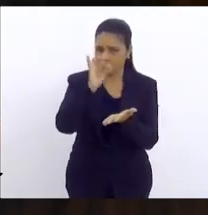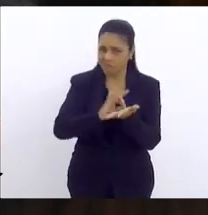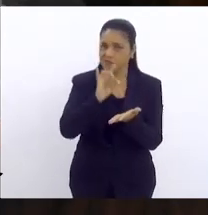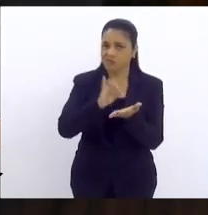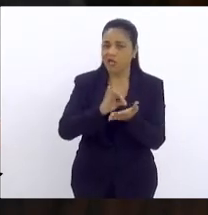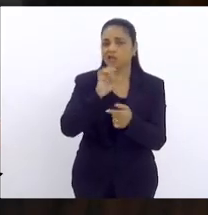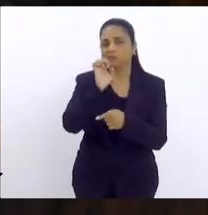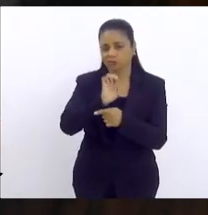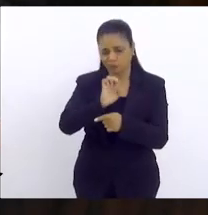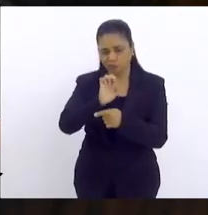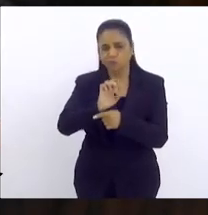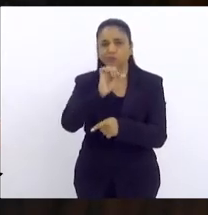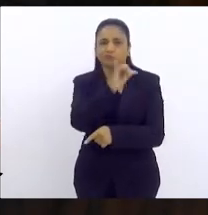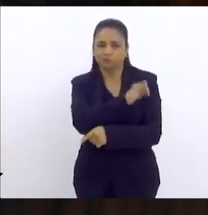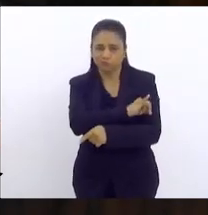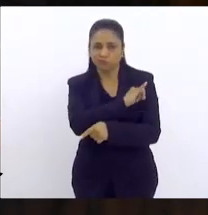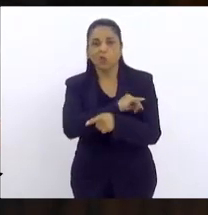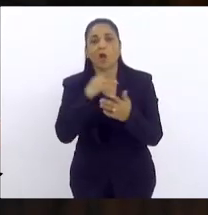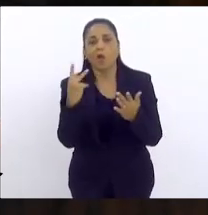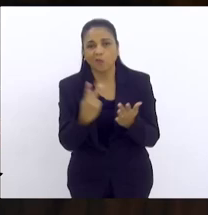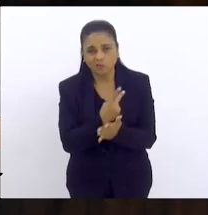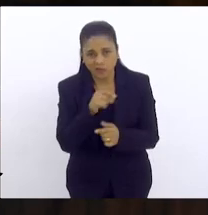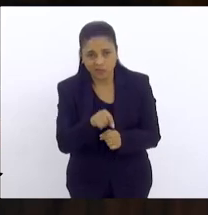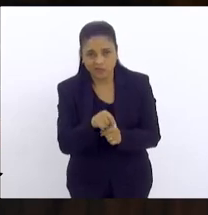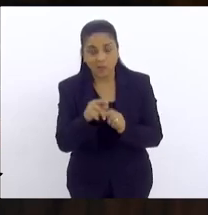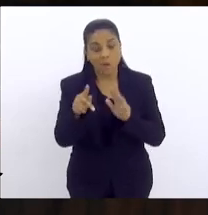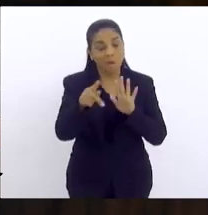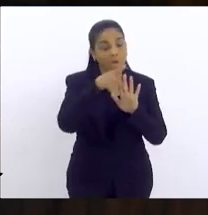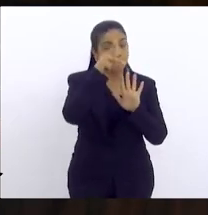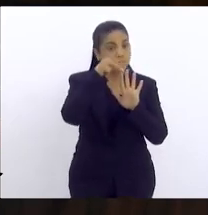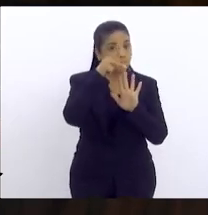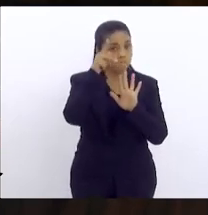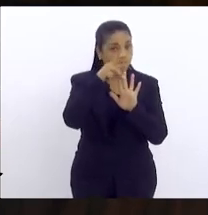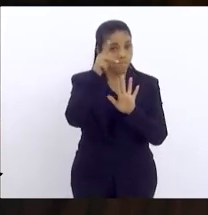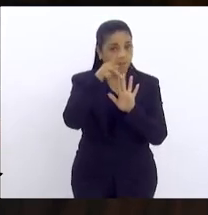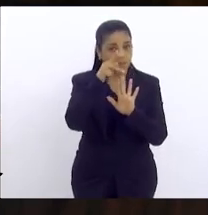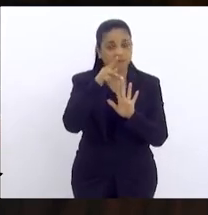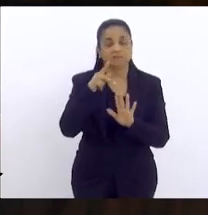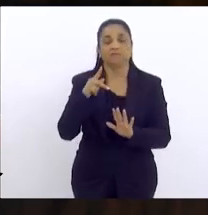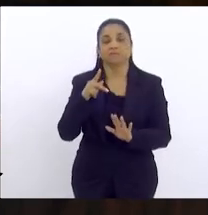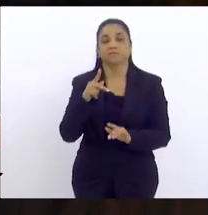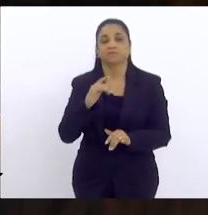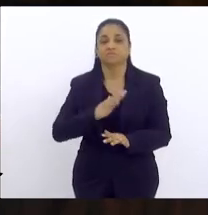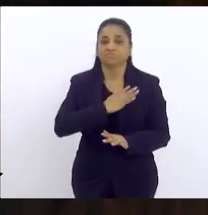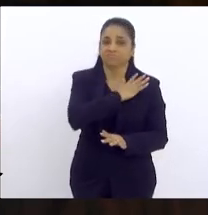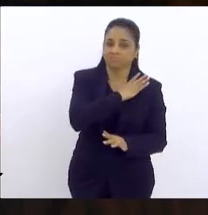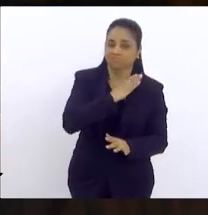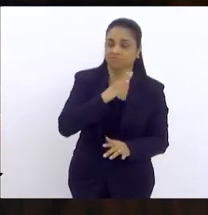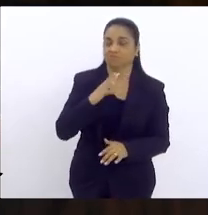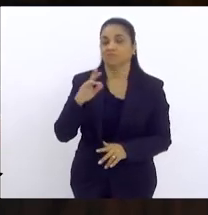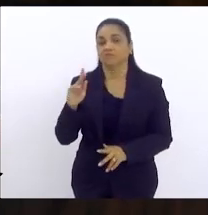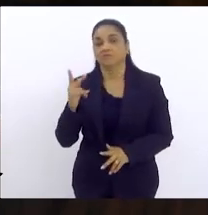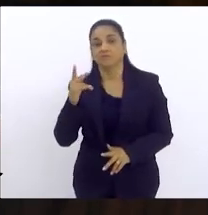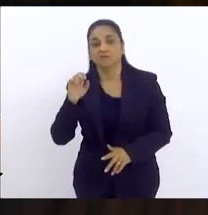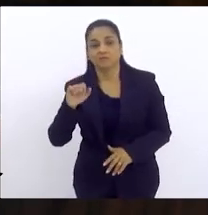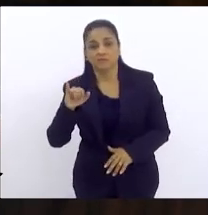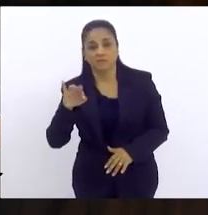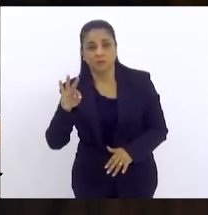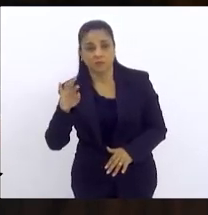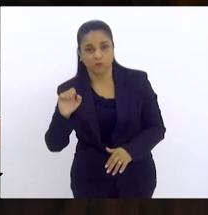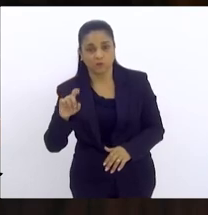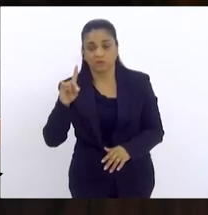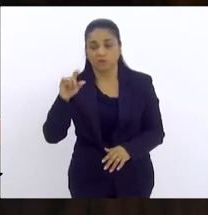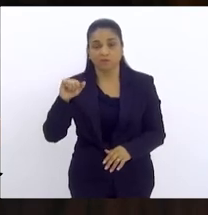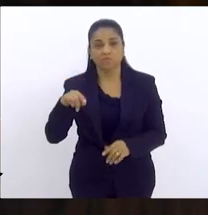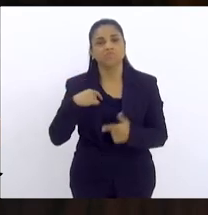de Janeiro e que com certeza se parecer Coronel Dantas Coronel Heitor ele dialogou também com a polícia